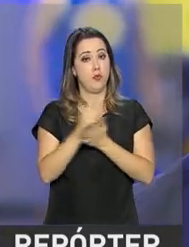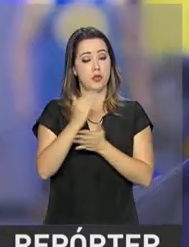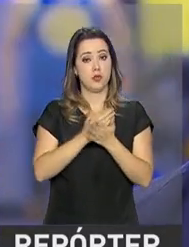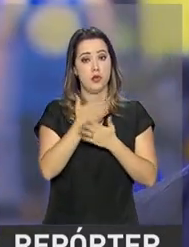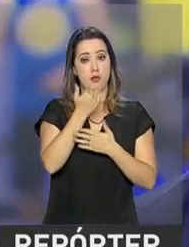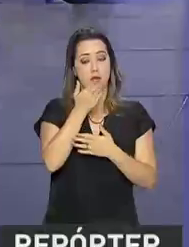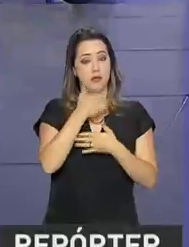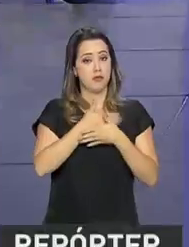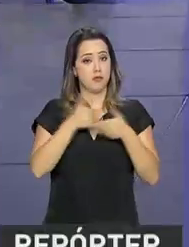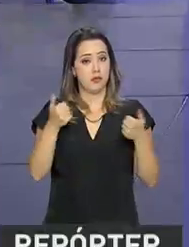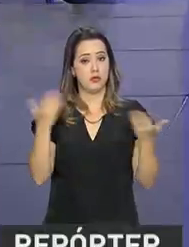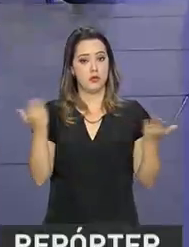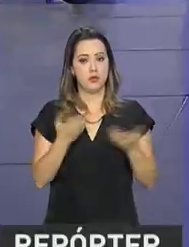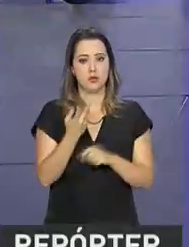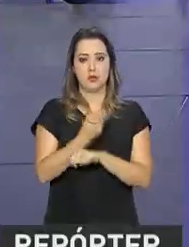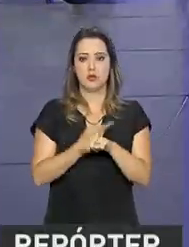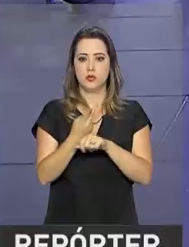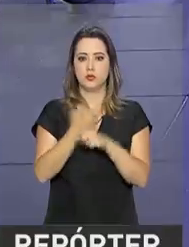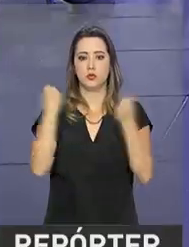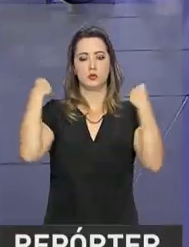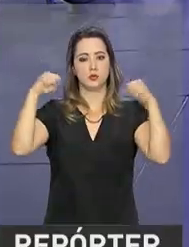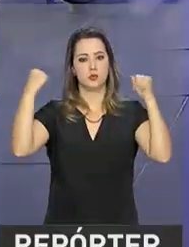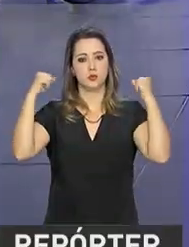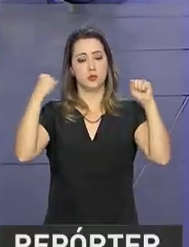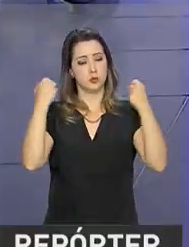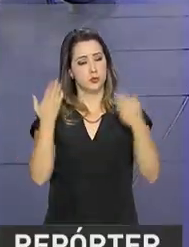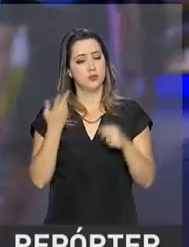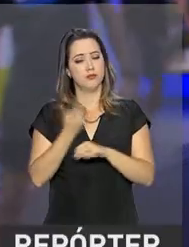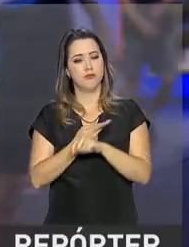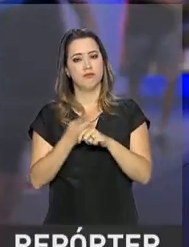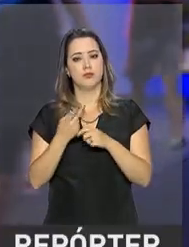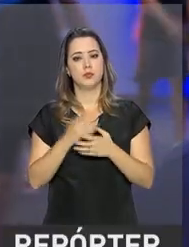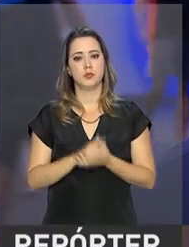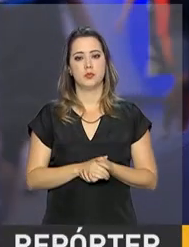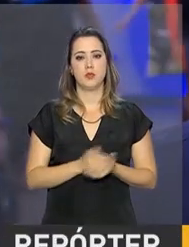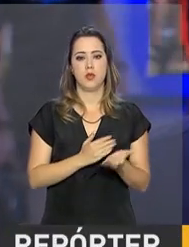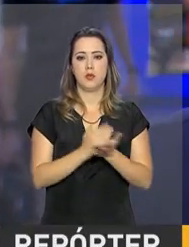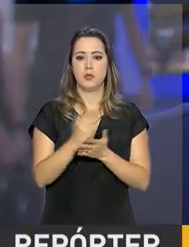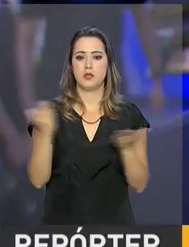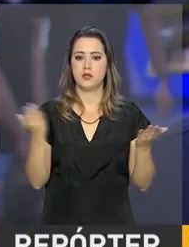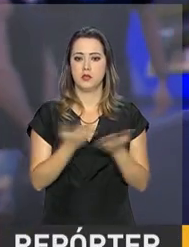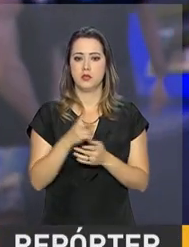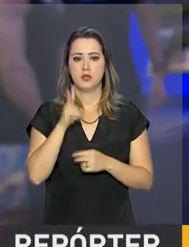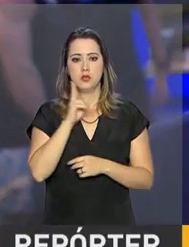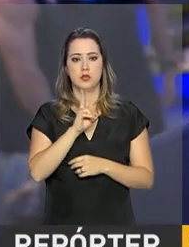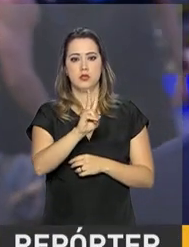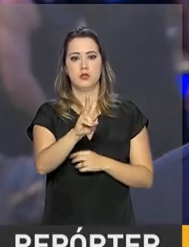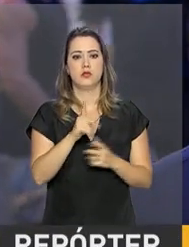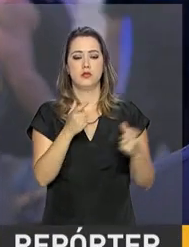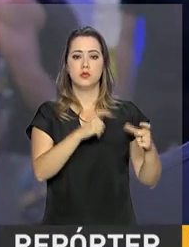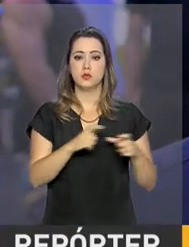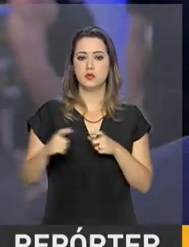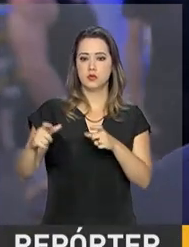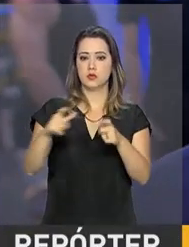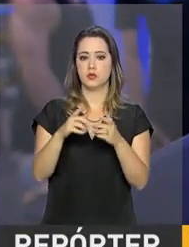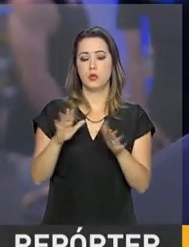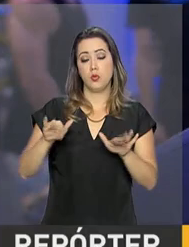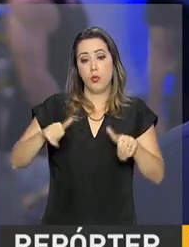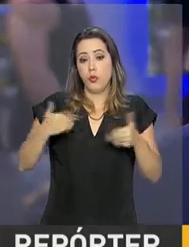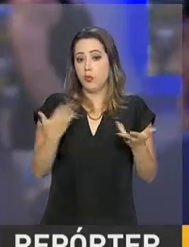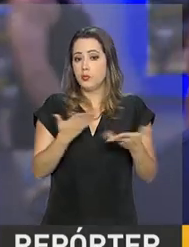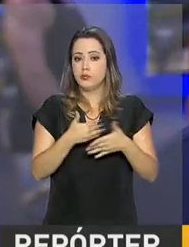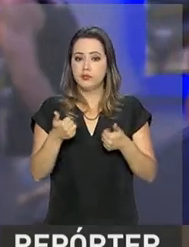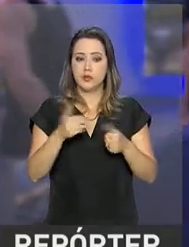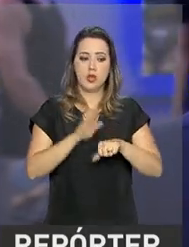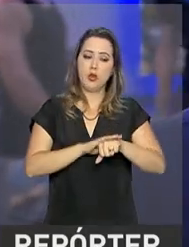a se alimentar melhor e agora procura uma academia para se exercitar eu estou começando agora a verificar se minha sempre ver qual que se